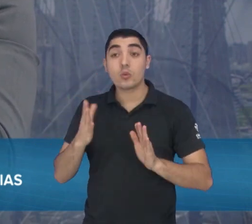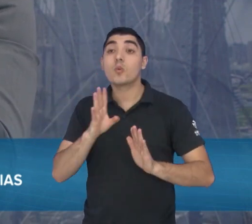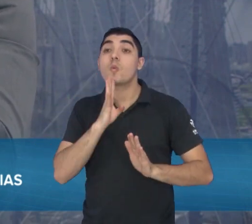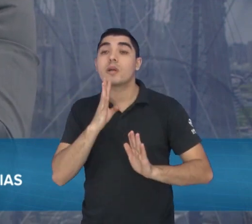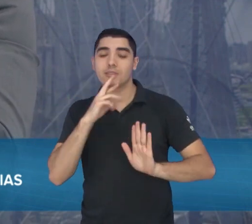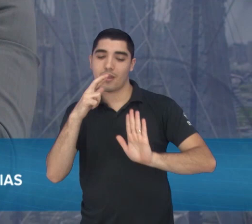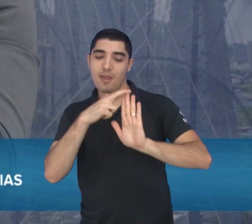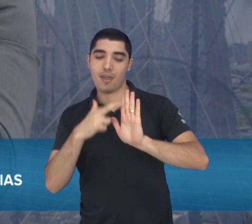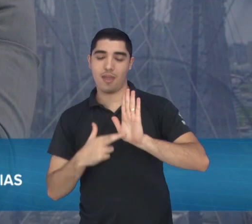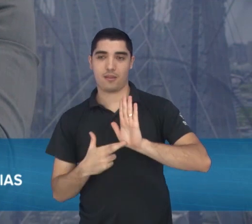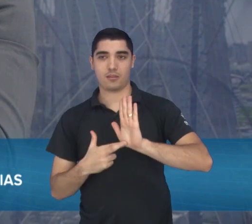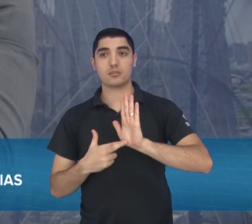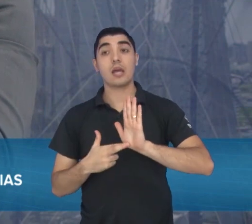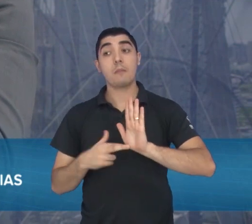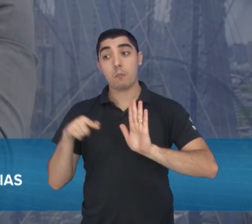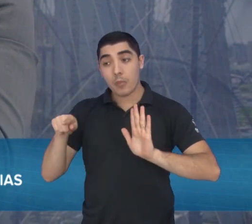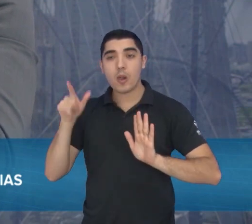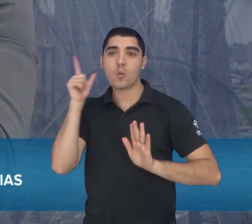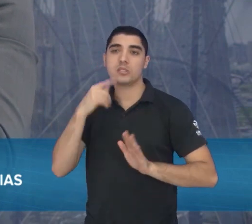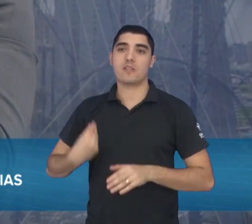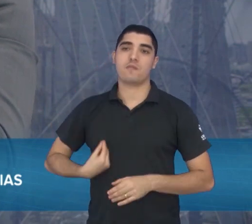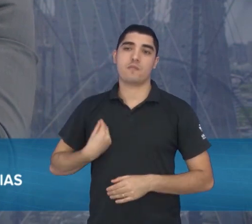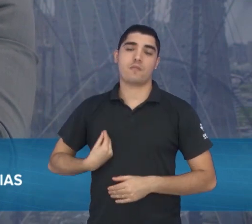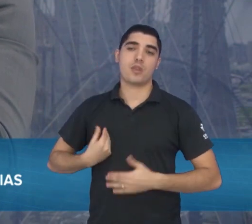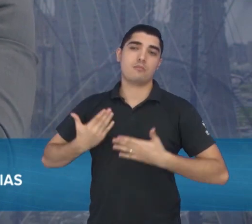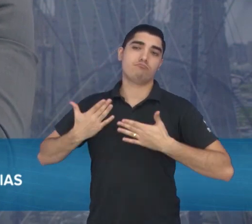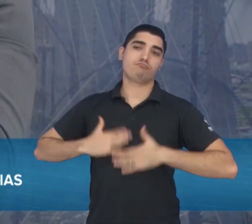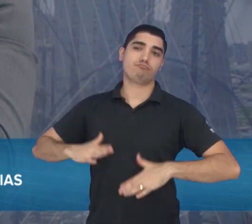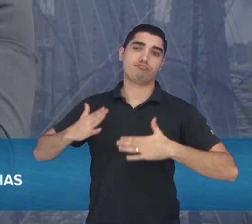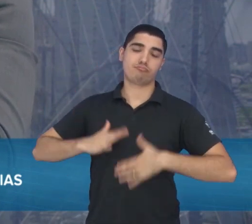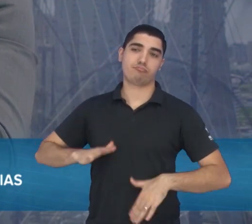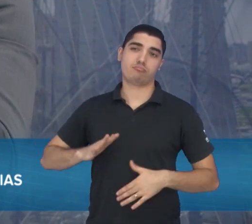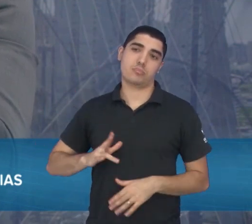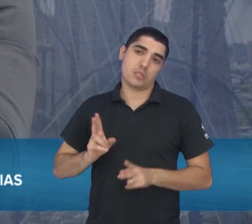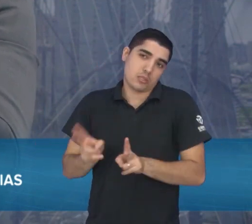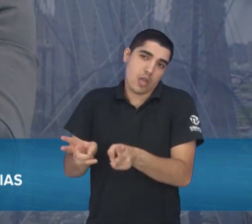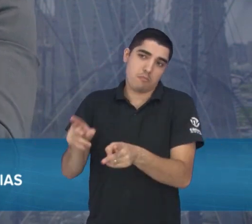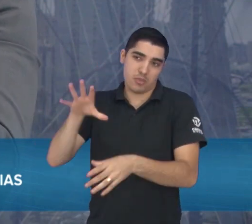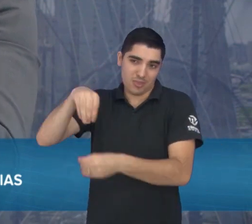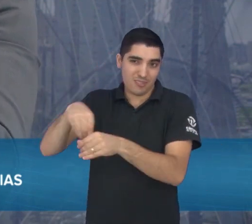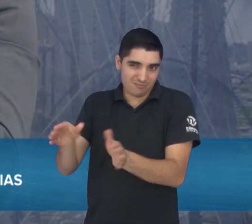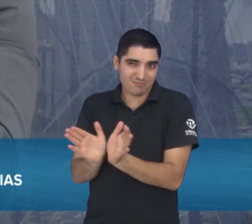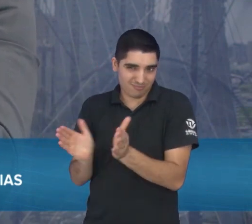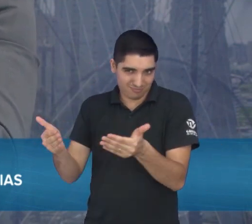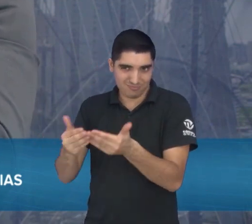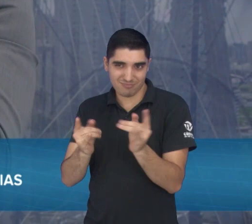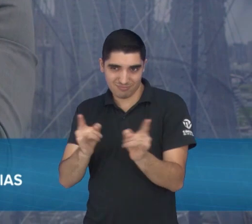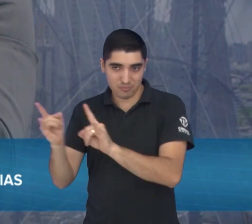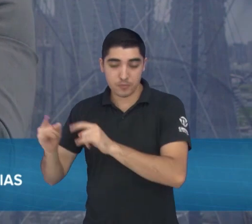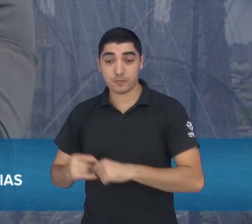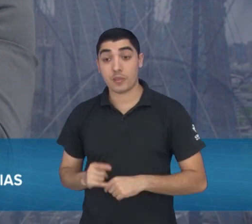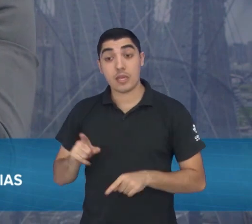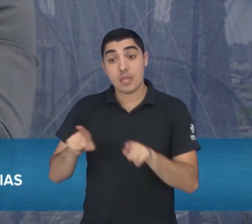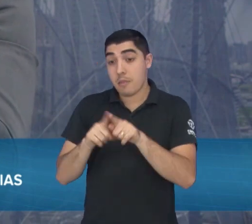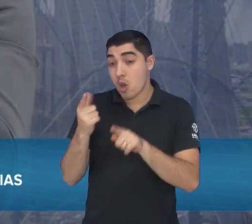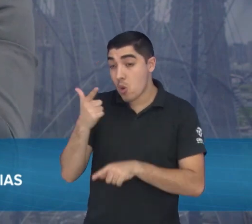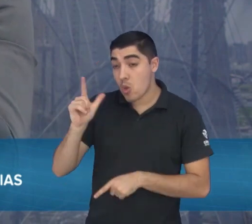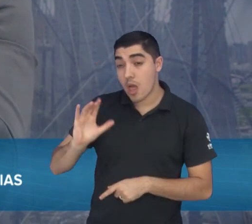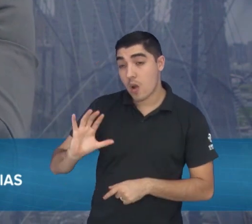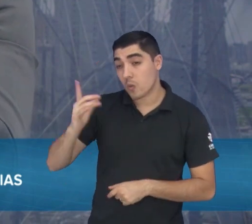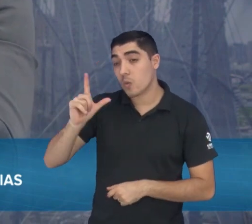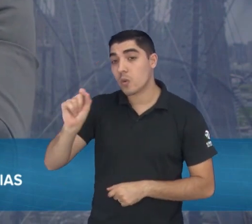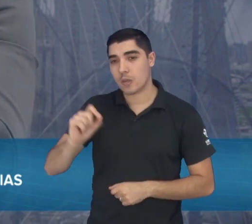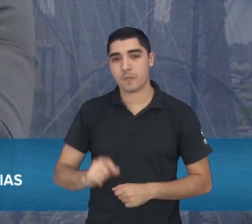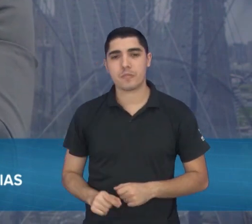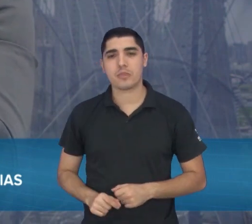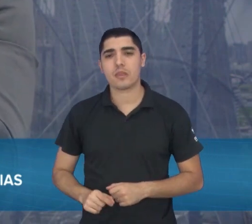vida tranquila dentro do condomínio. E também temos outras questões também, que sempre acaba sendo recorrente perguntando. Ele fala assim,